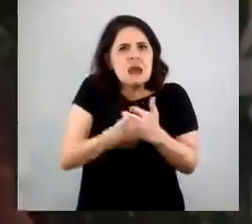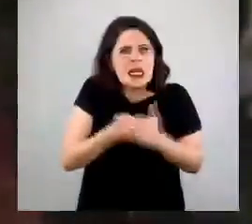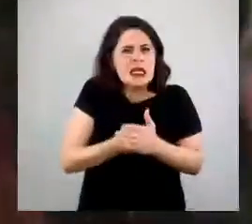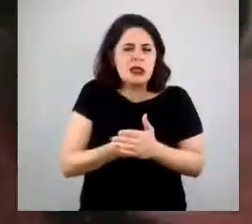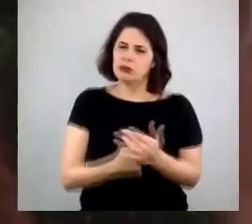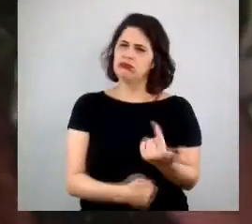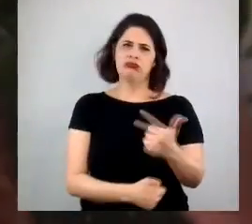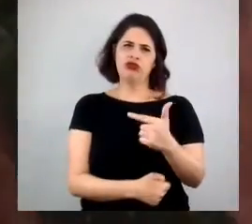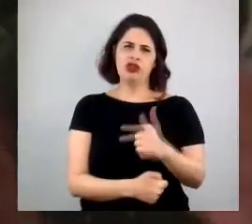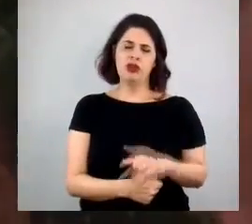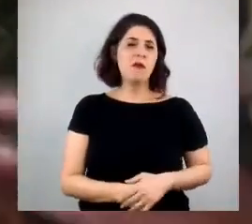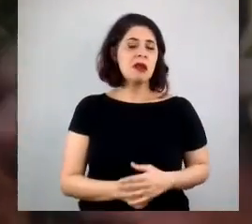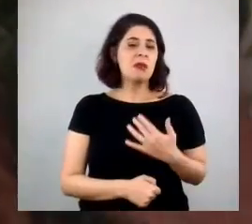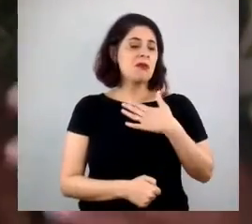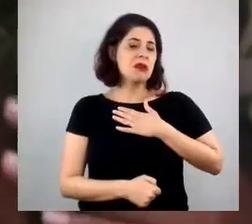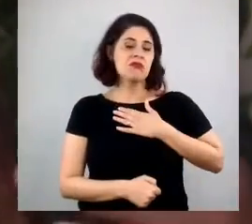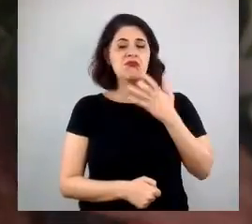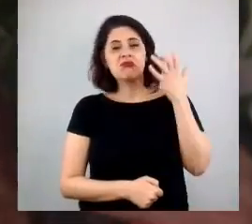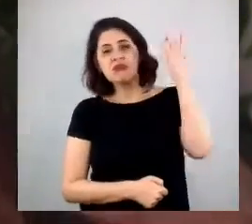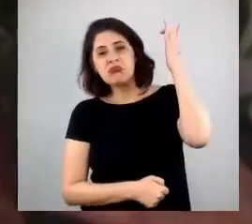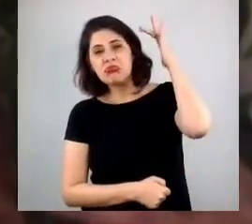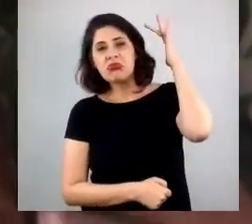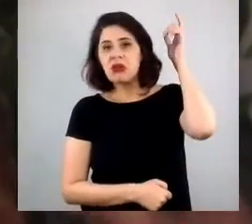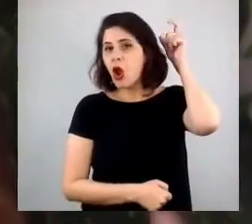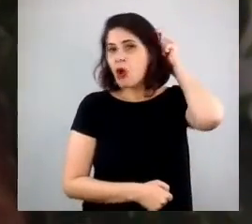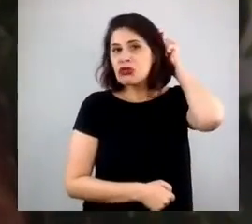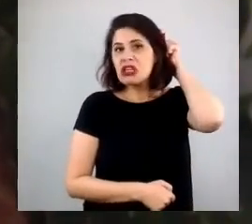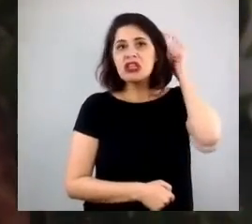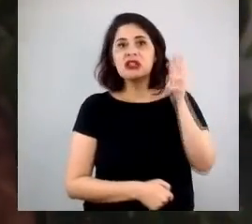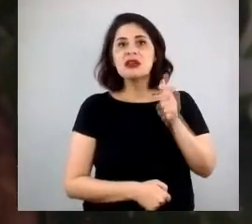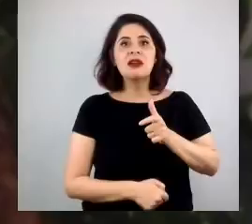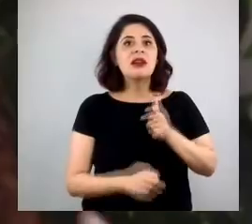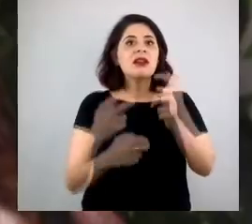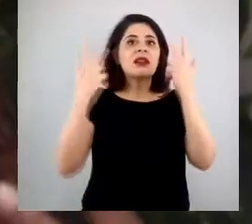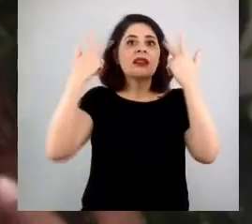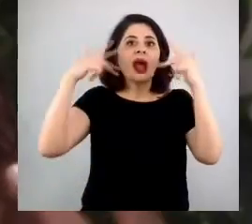para mim, sem saber, inclusive, que eu estava fazendo teste do pescoço.